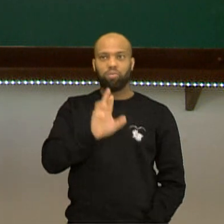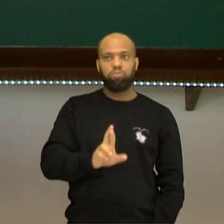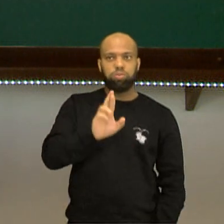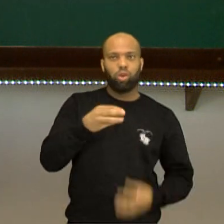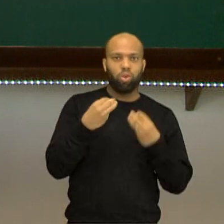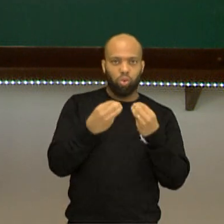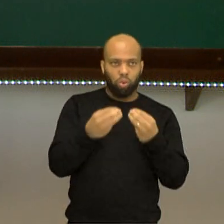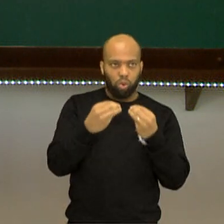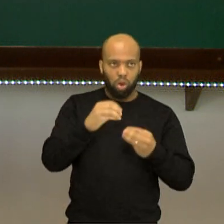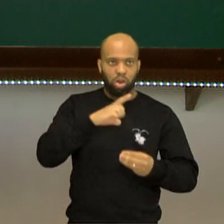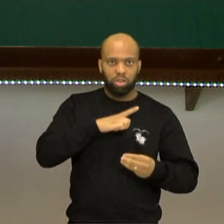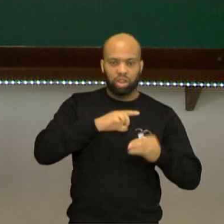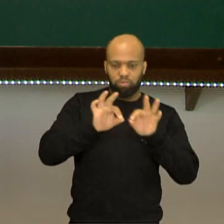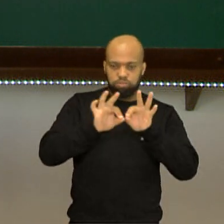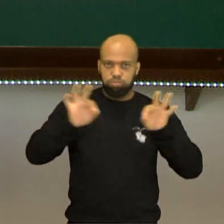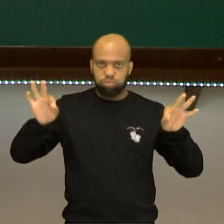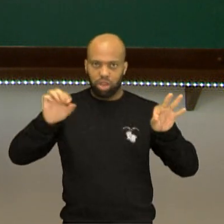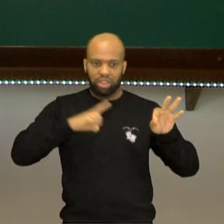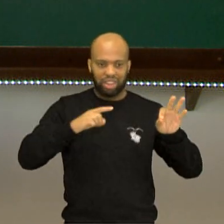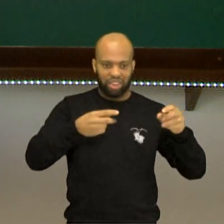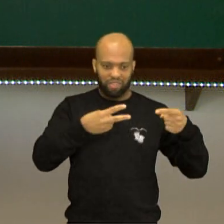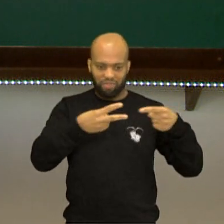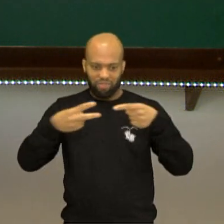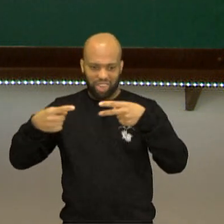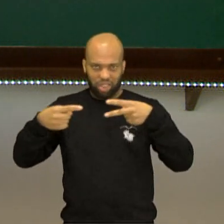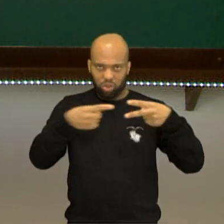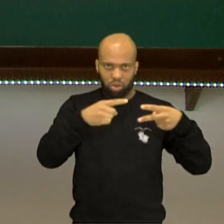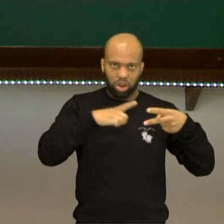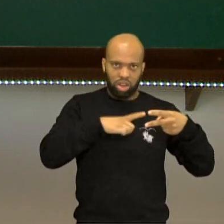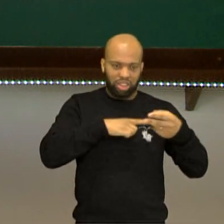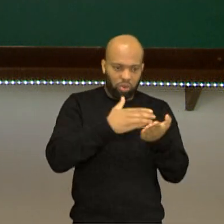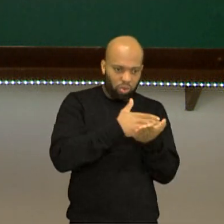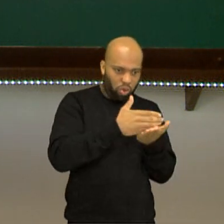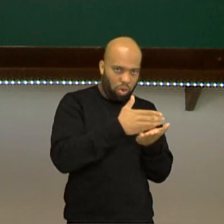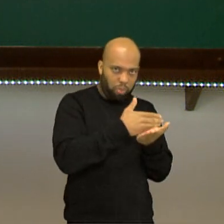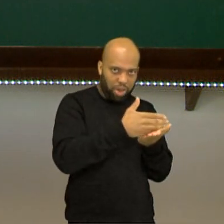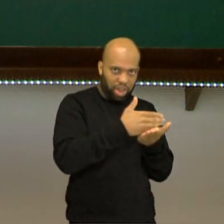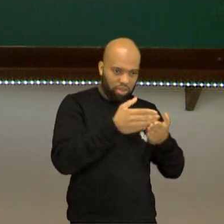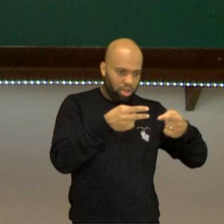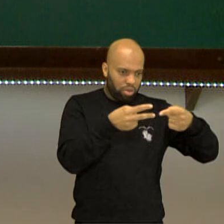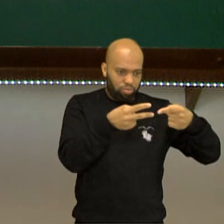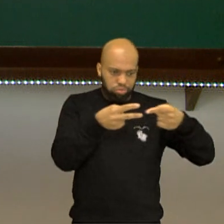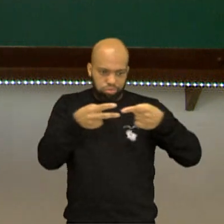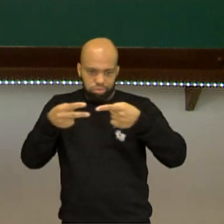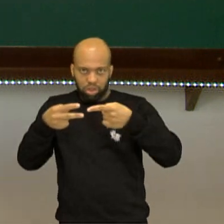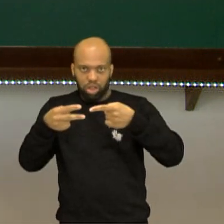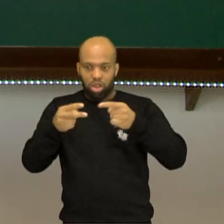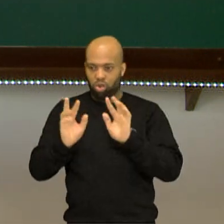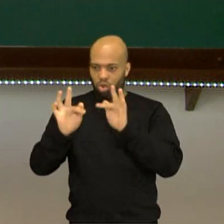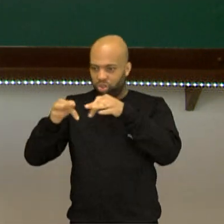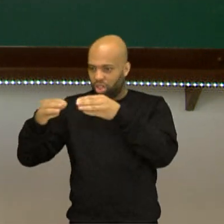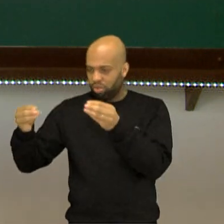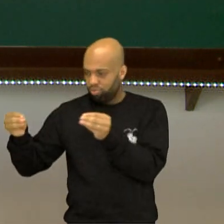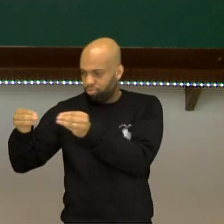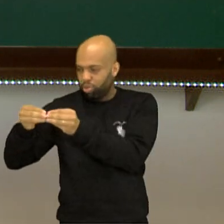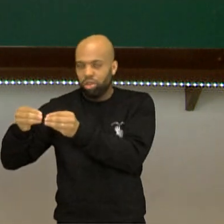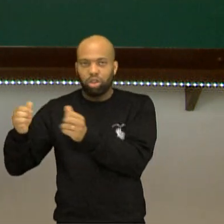resultante é uma reta, um vetor que liga a origem do inicial com a origem do final,